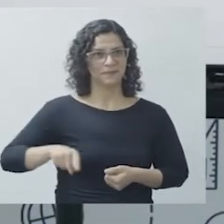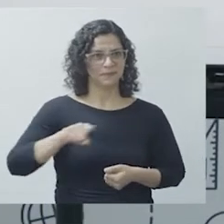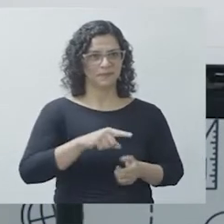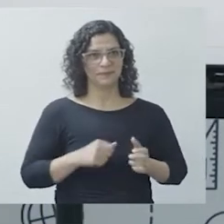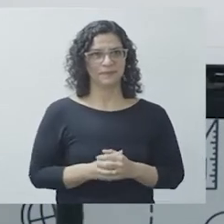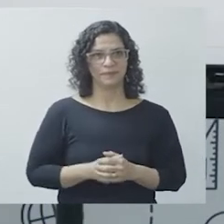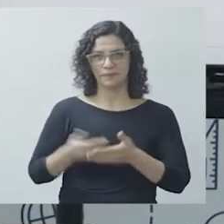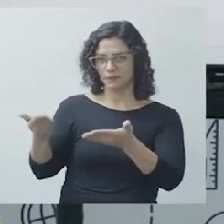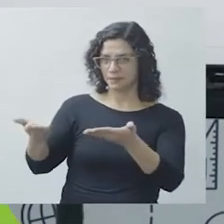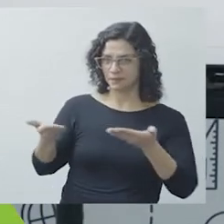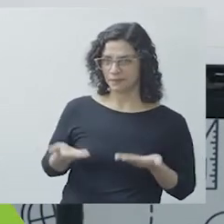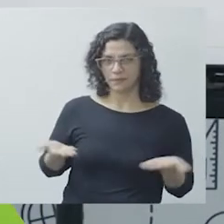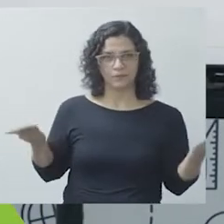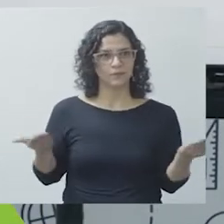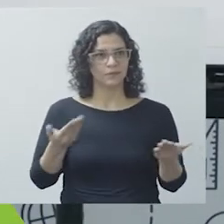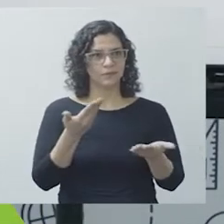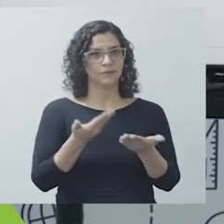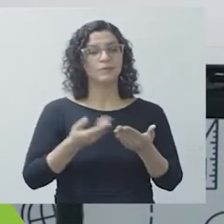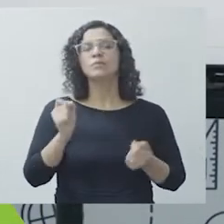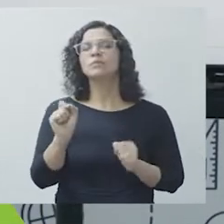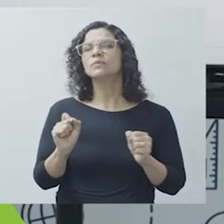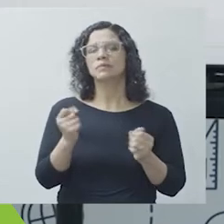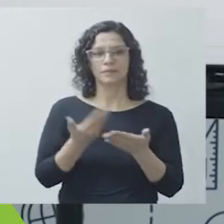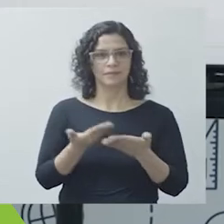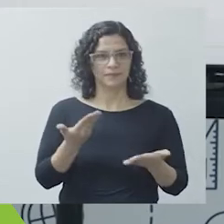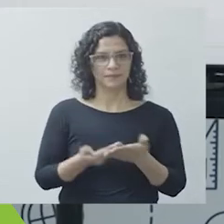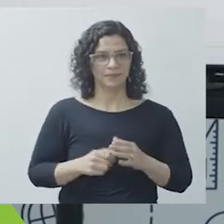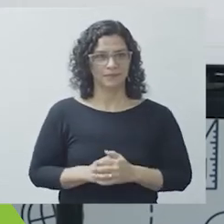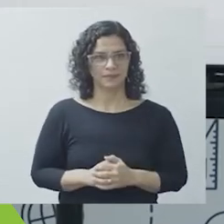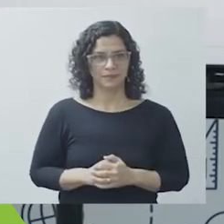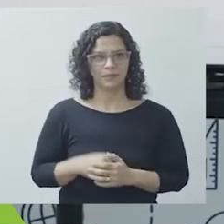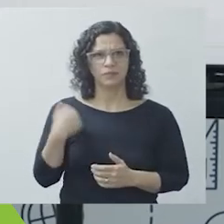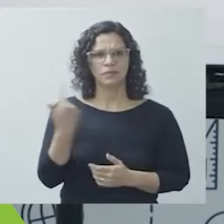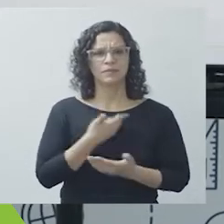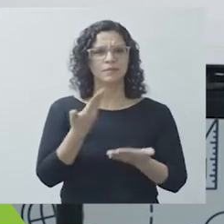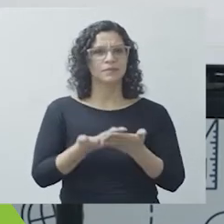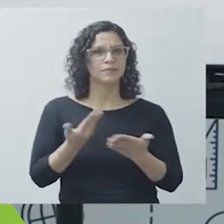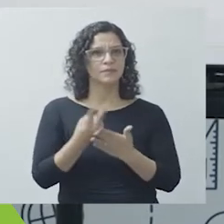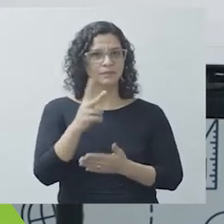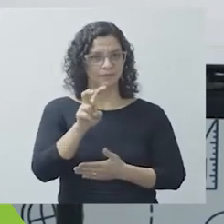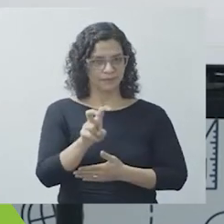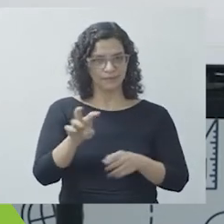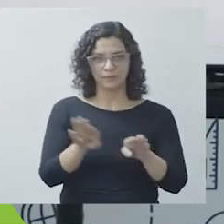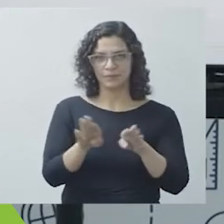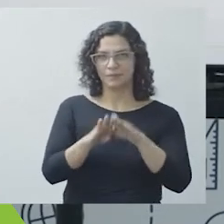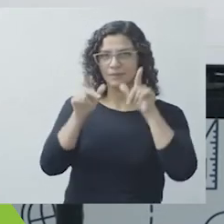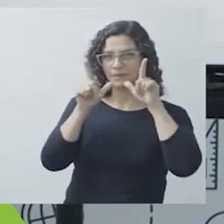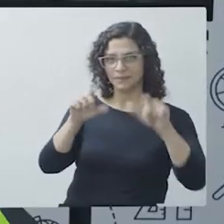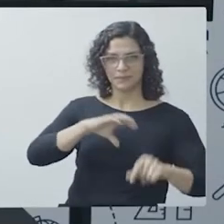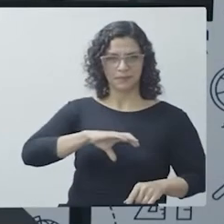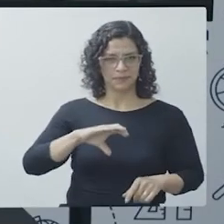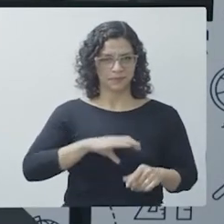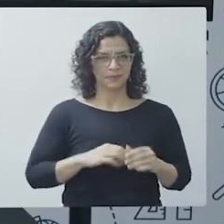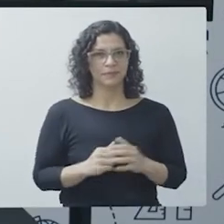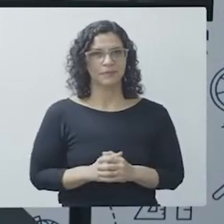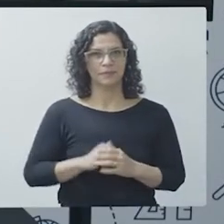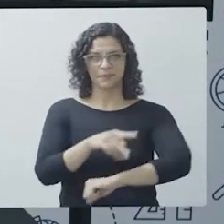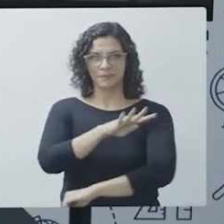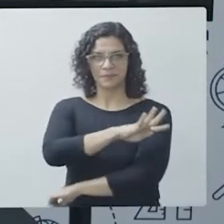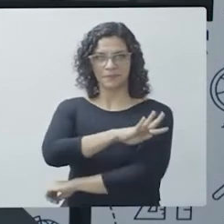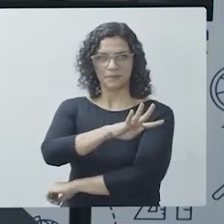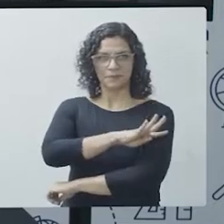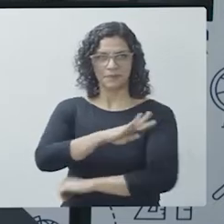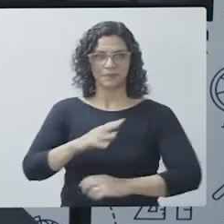Tudo bem com vocês? Sejam muito bem-vindos a mais uma aula. Aula de língua portuguesa da